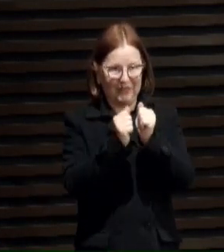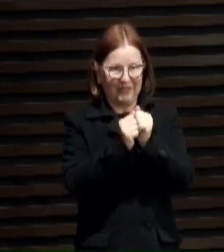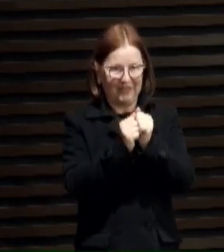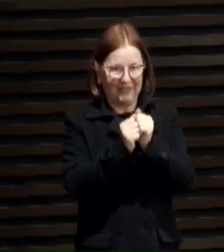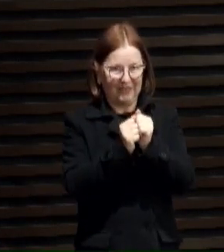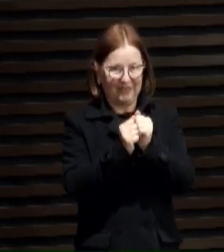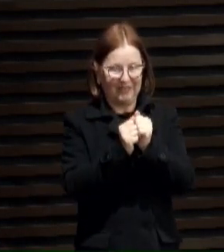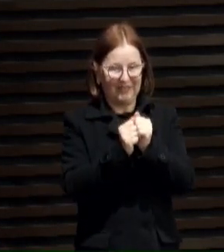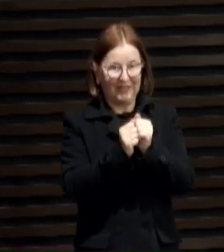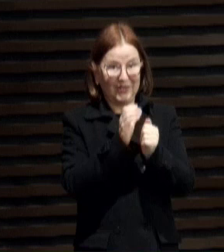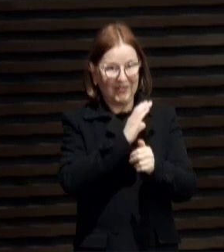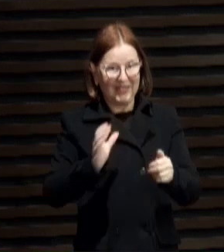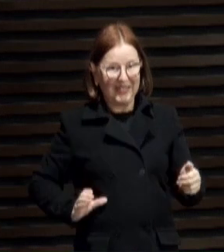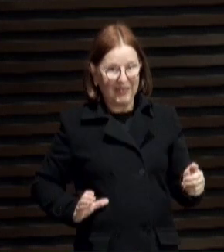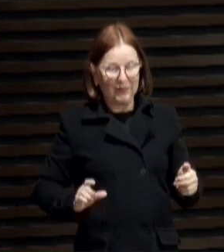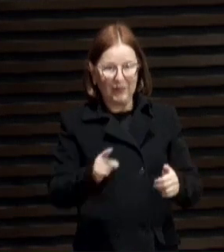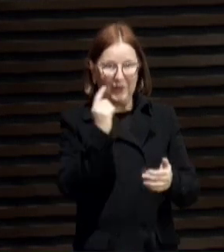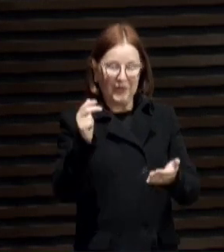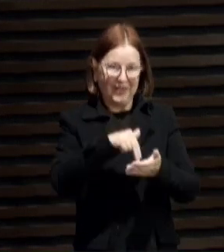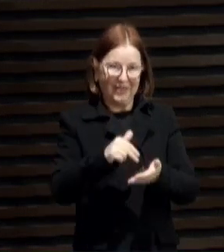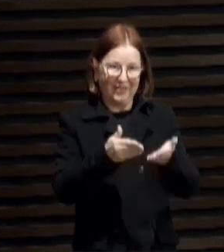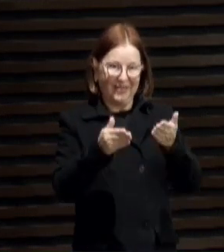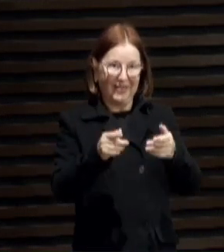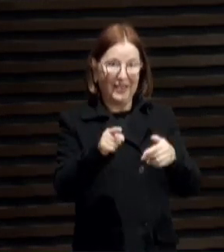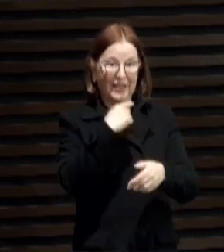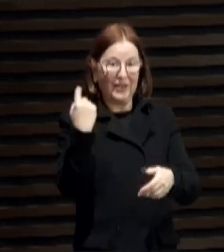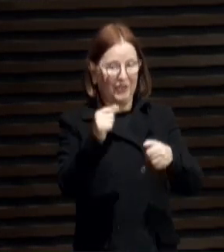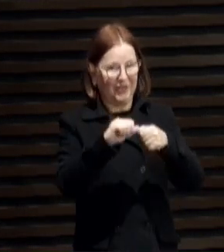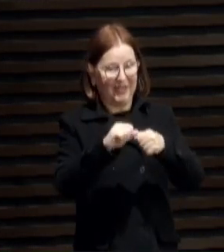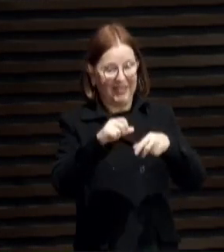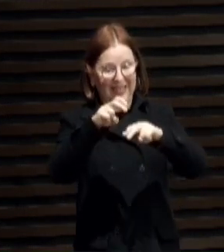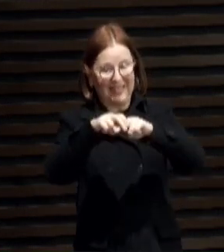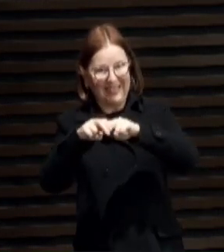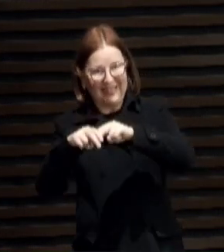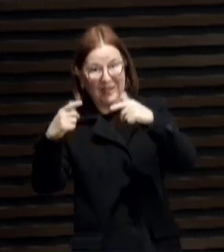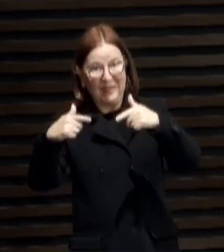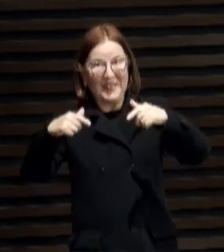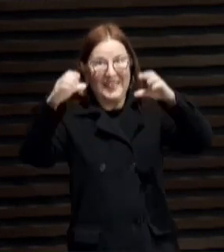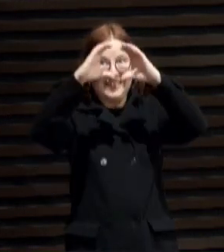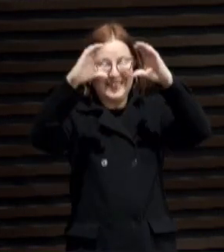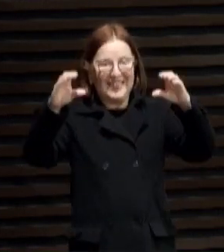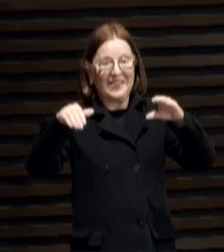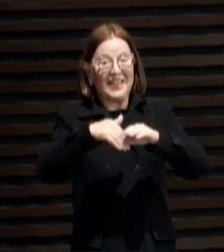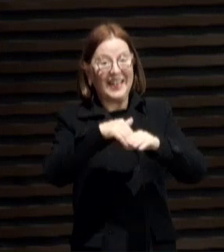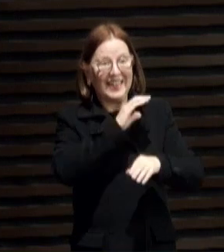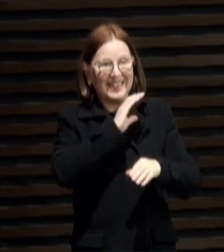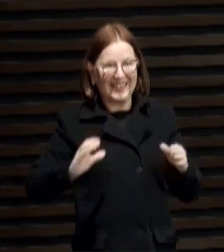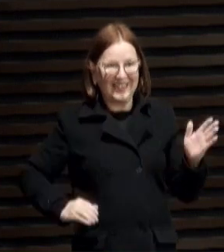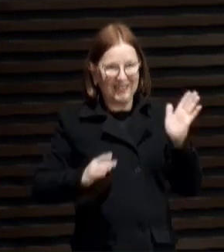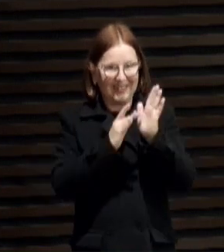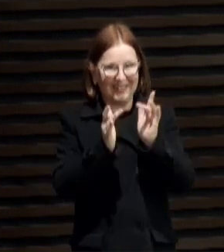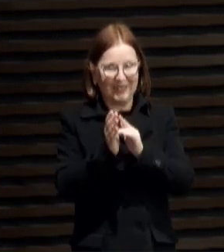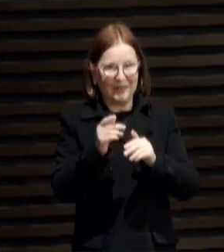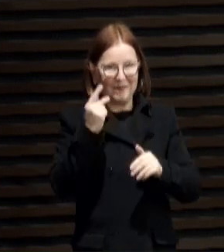com Ele nos ressuscitou e nos fez assentar nos lugares celestiais em Cristo Jesus, para